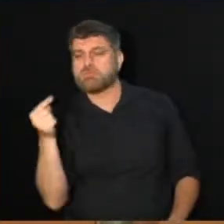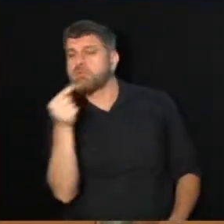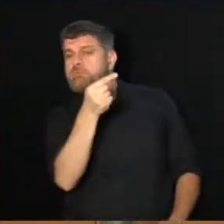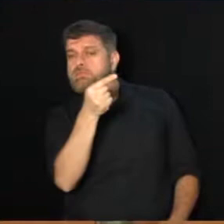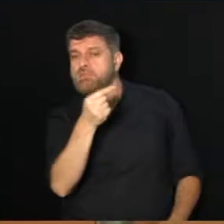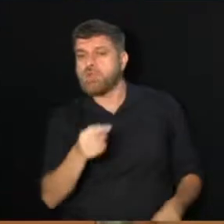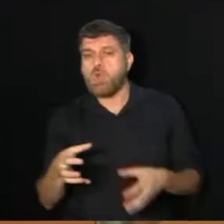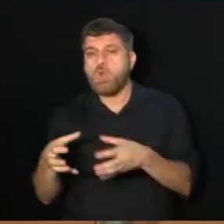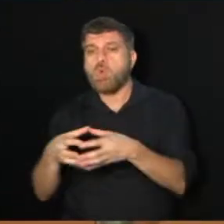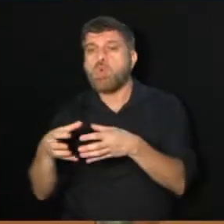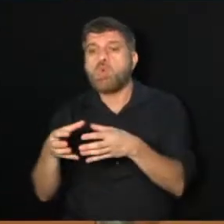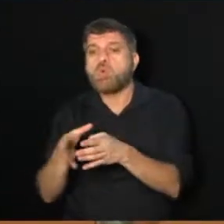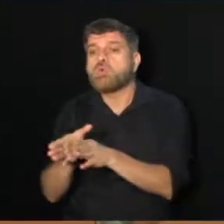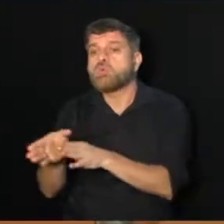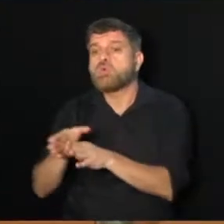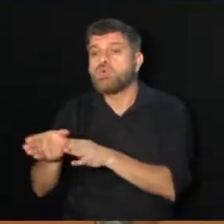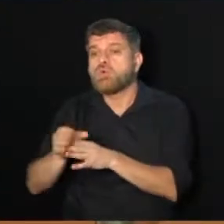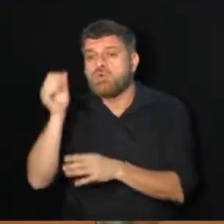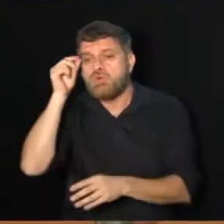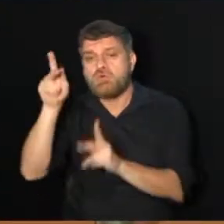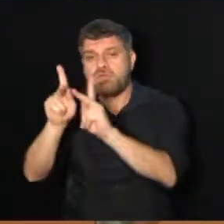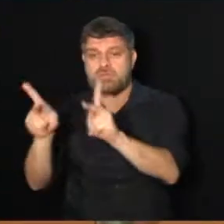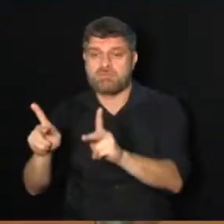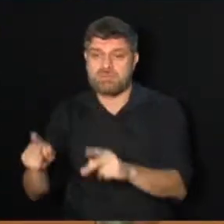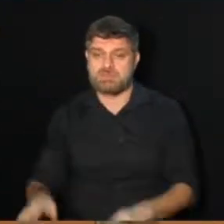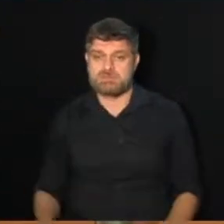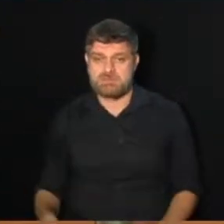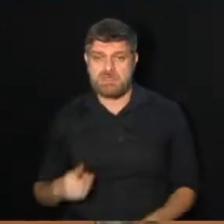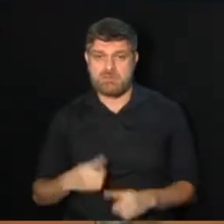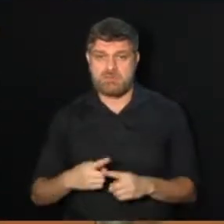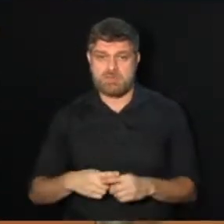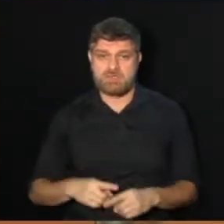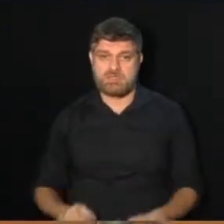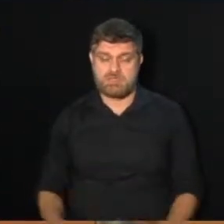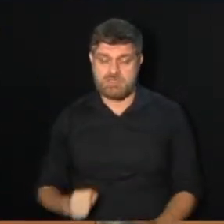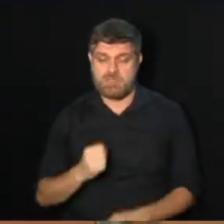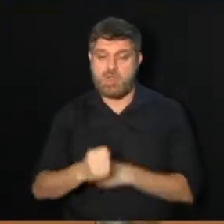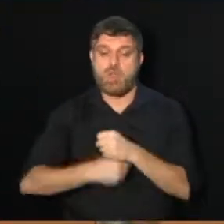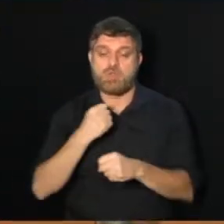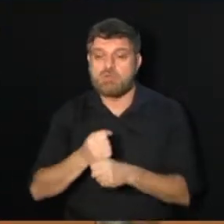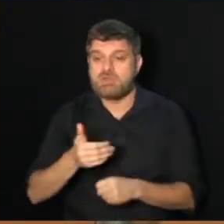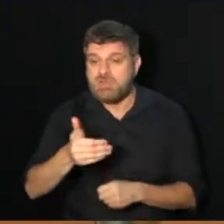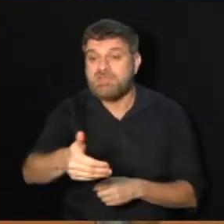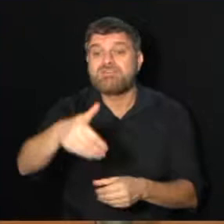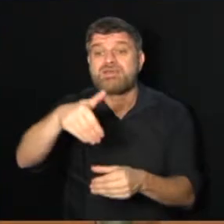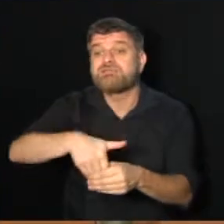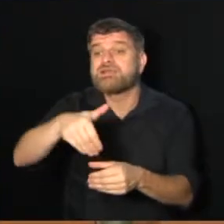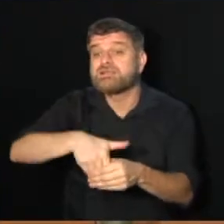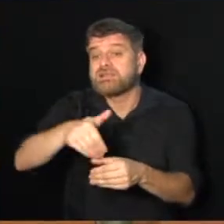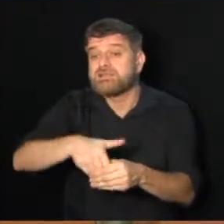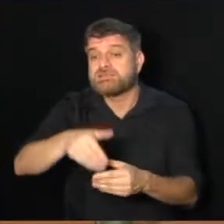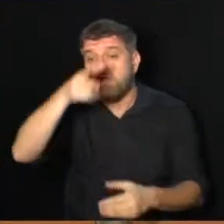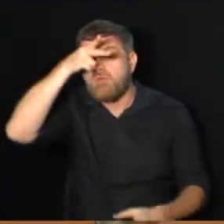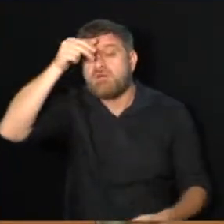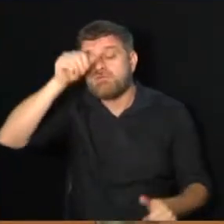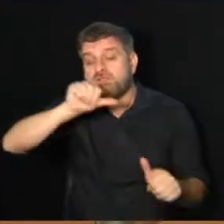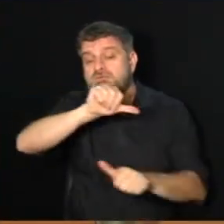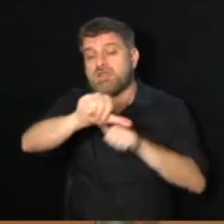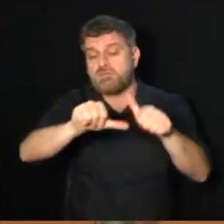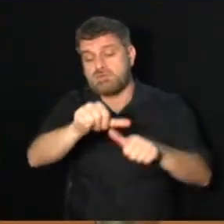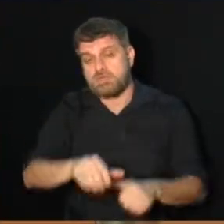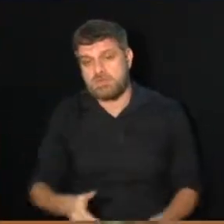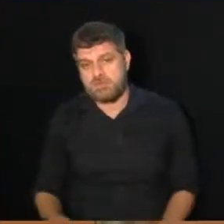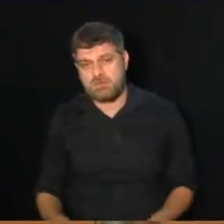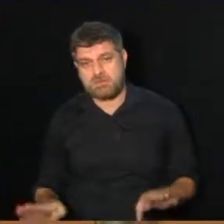Executivo, porque, por exemplo, em 2020 nós temos eleições. O futuro, ninguém sabe, a vida já nos mostrou. Então, seria essa a principal questão.